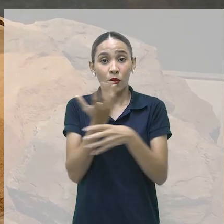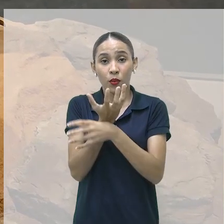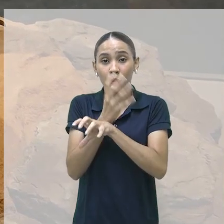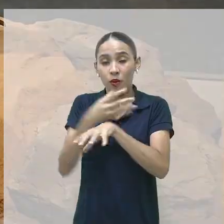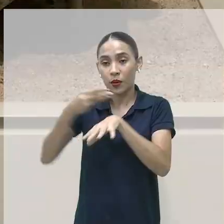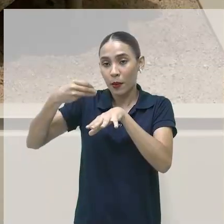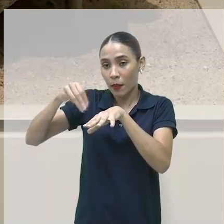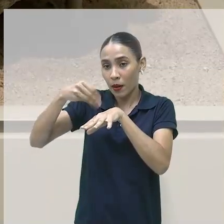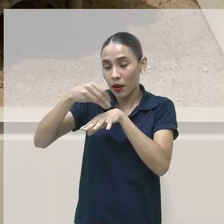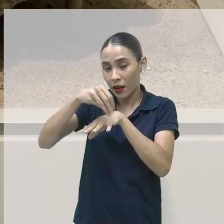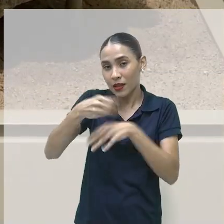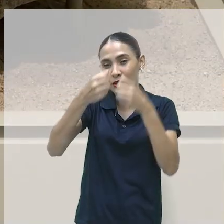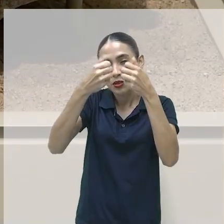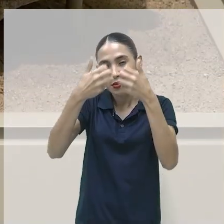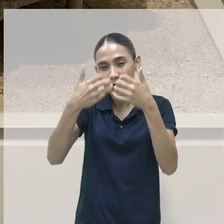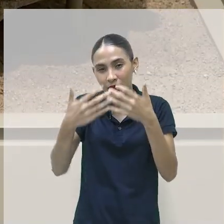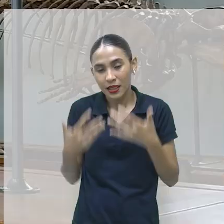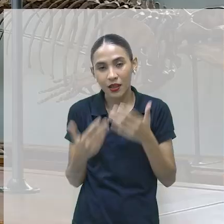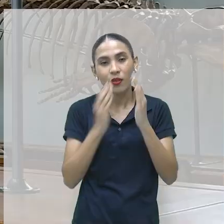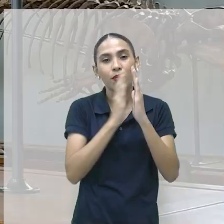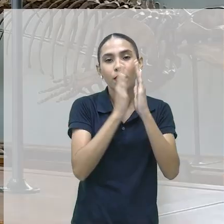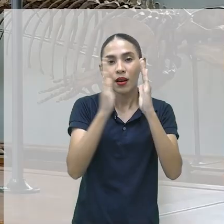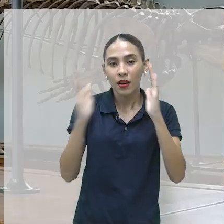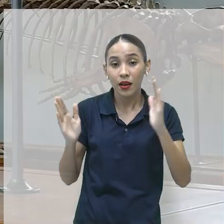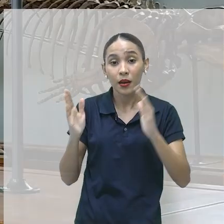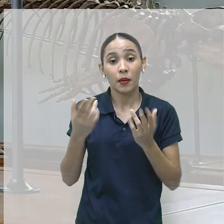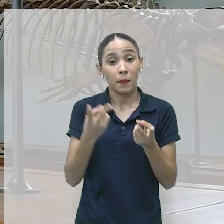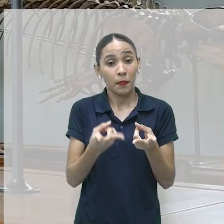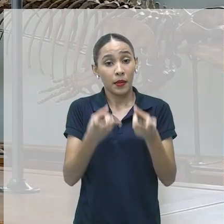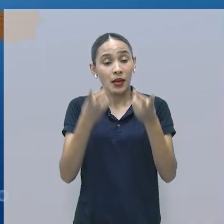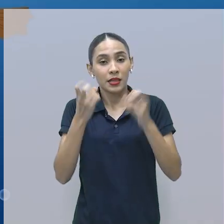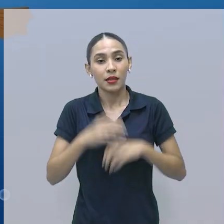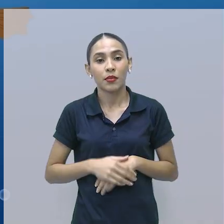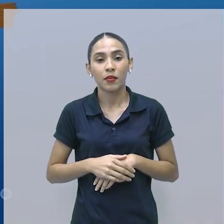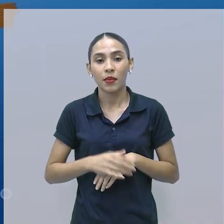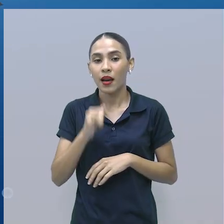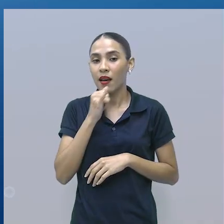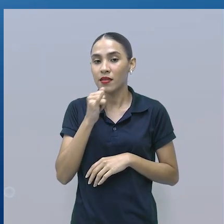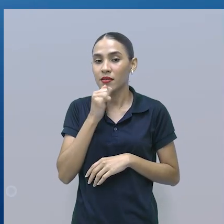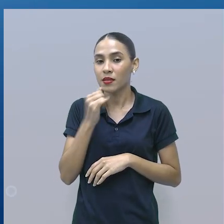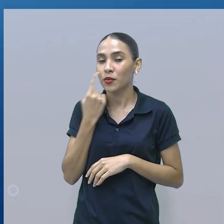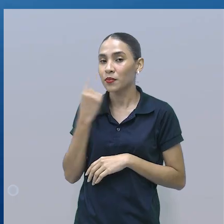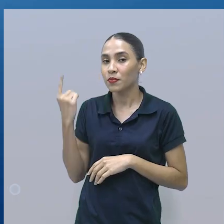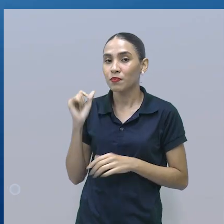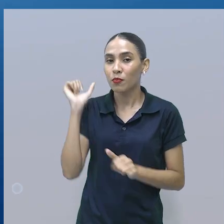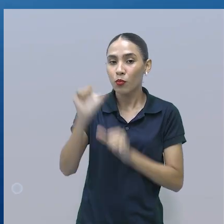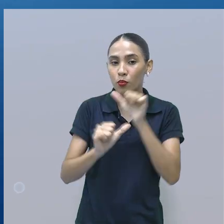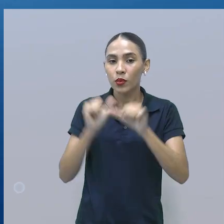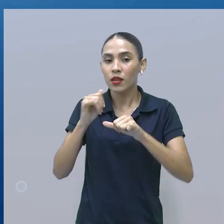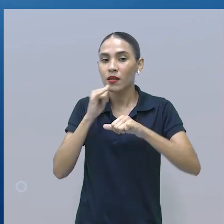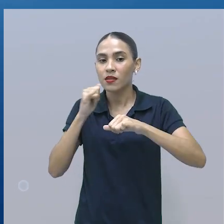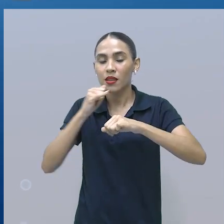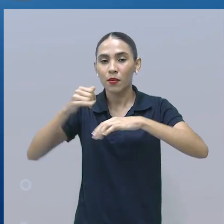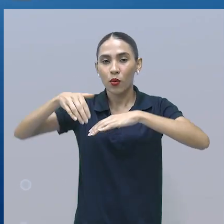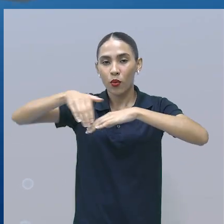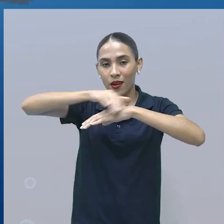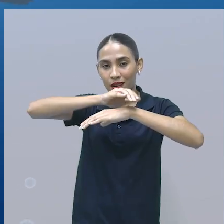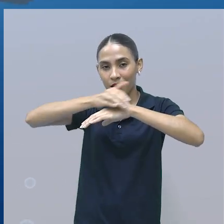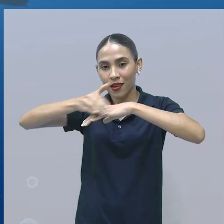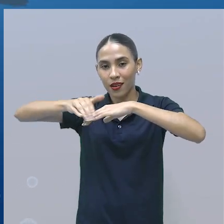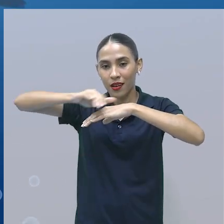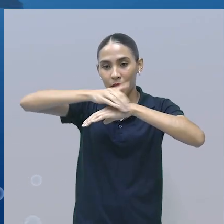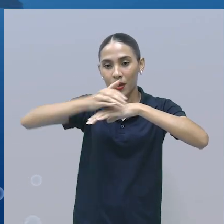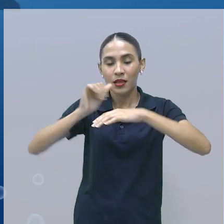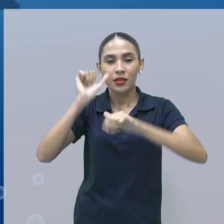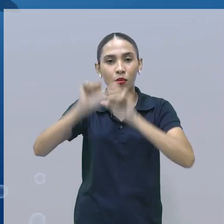Os fósseis contam esta história passo a passo. Veja, narinas migrando para o topo da cabeça,